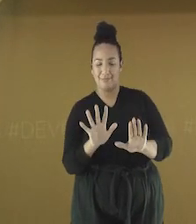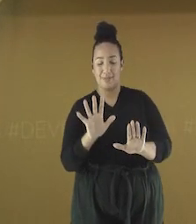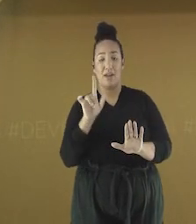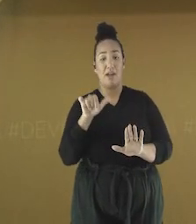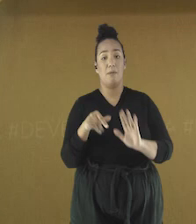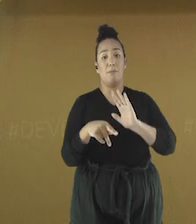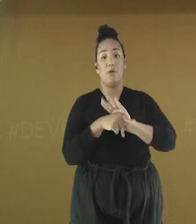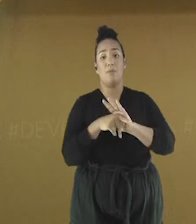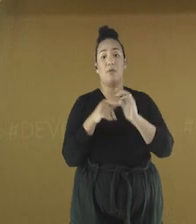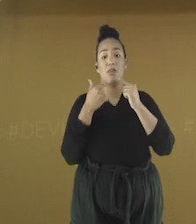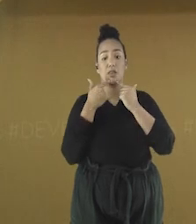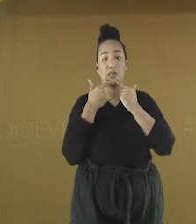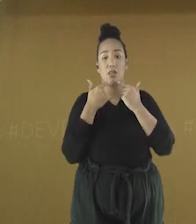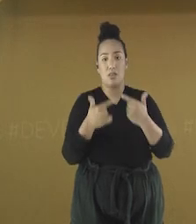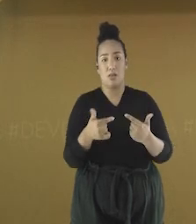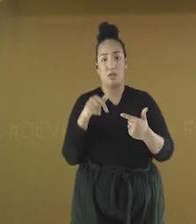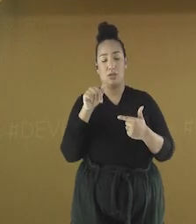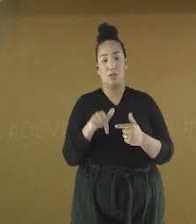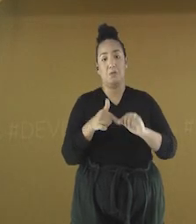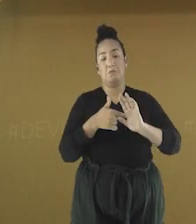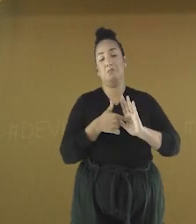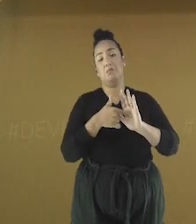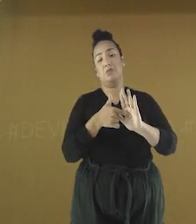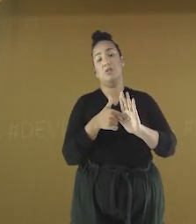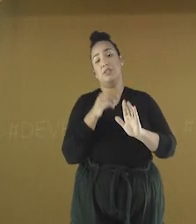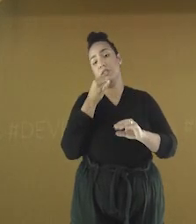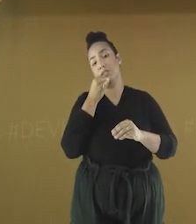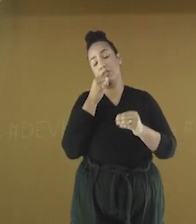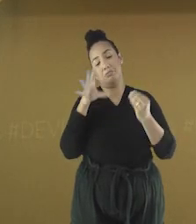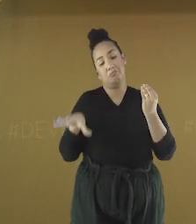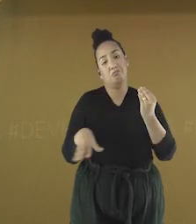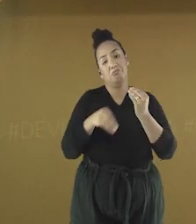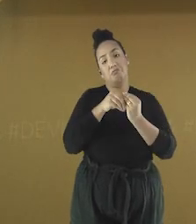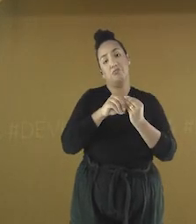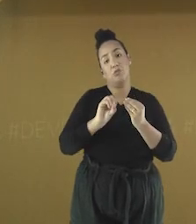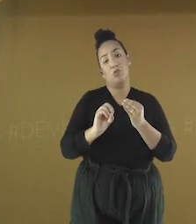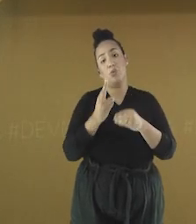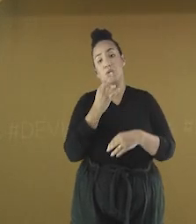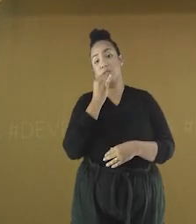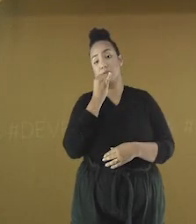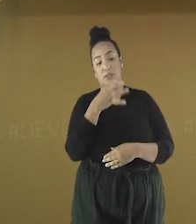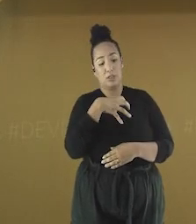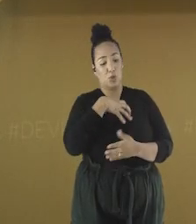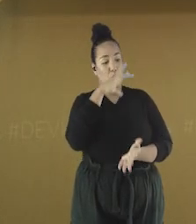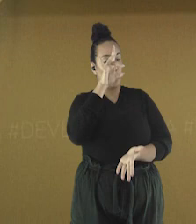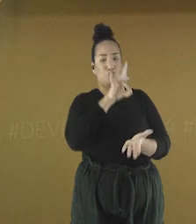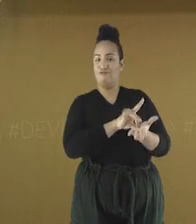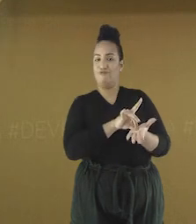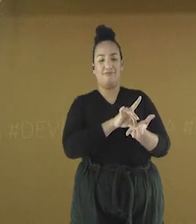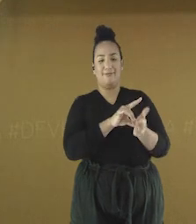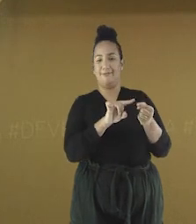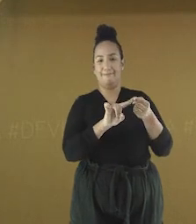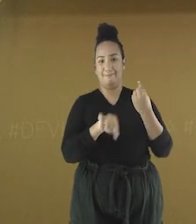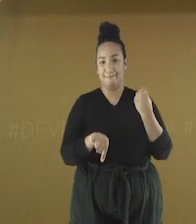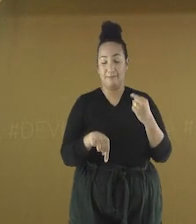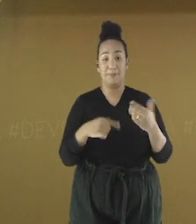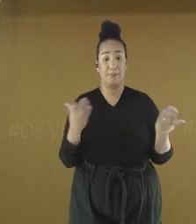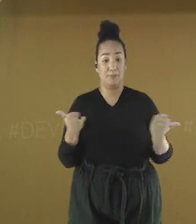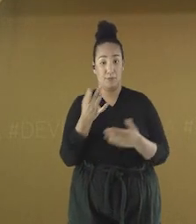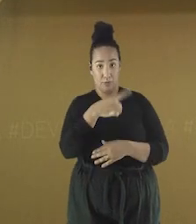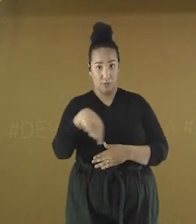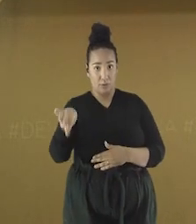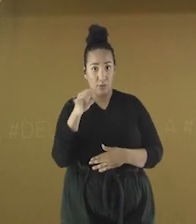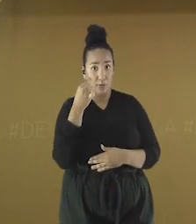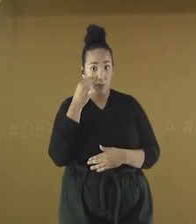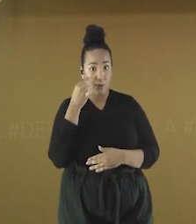formas de expressão da língua utilizadas para destacar, incrementar ou fugir do sentido literal das palavras.